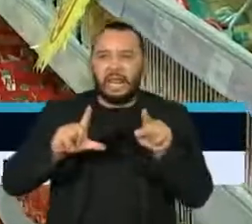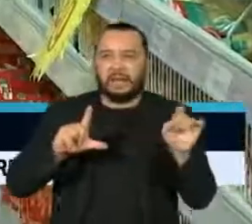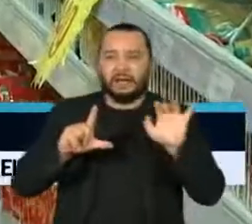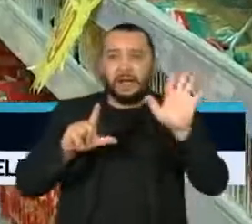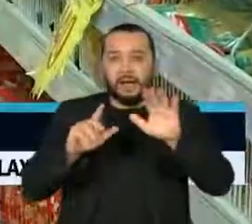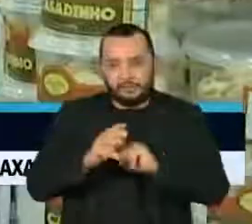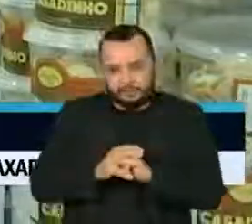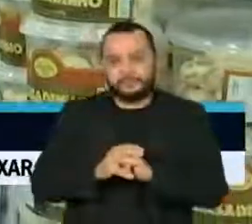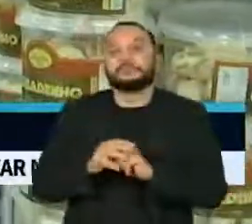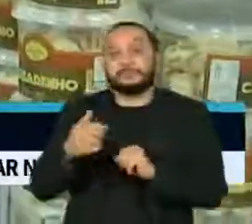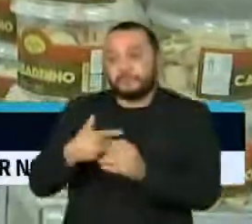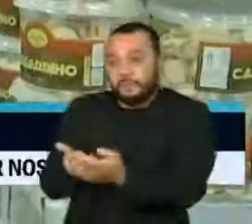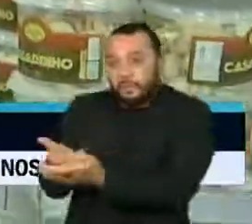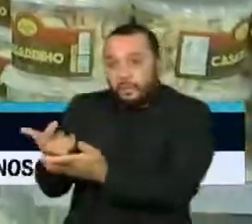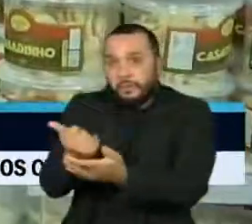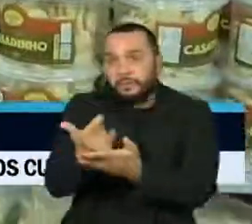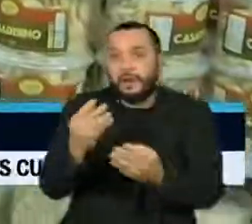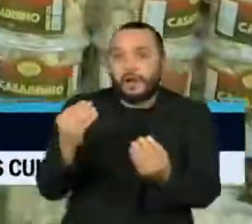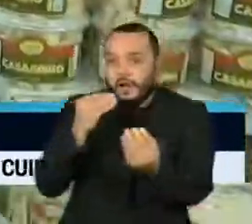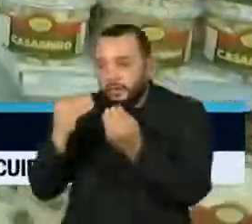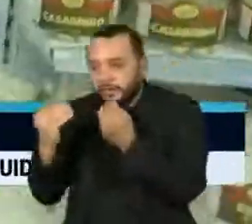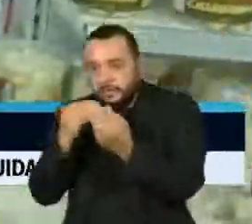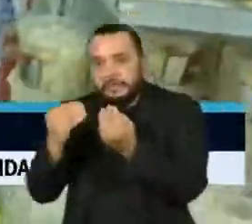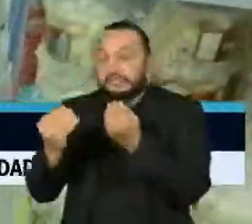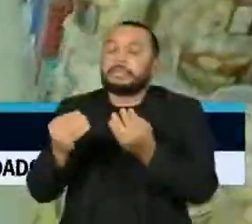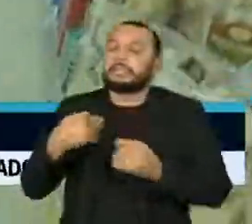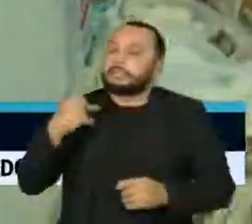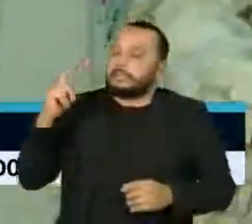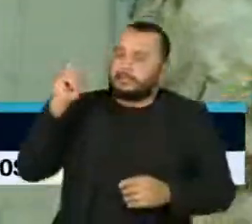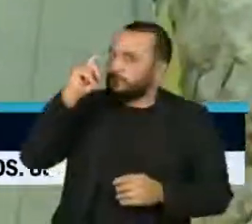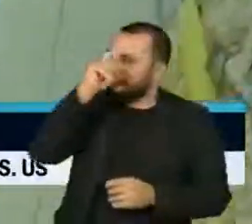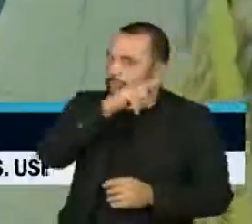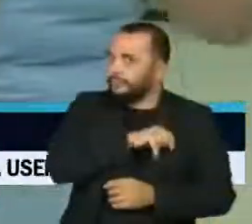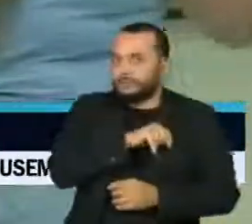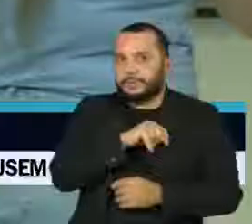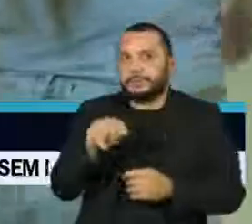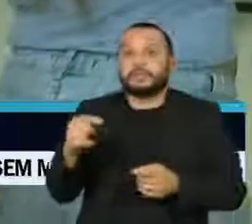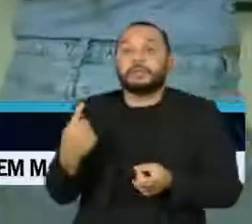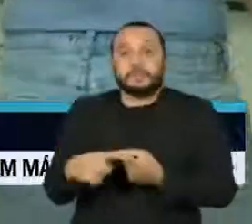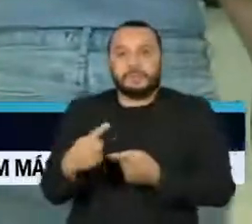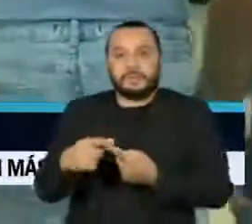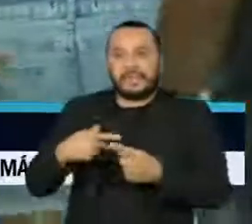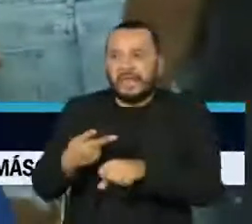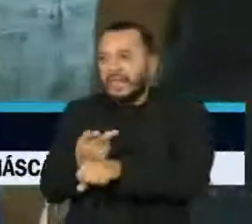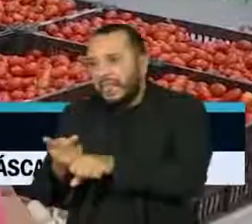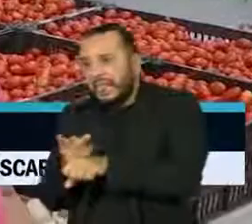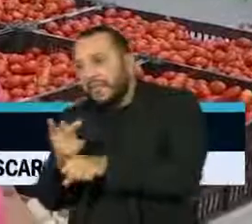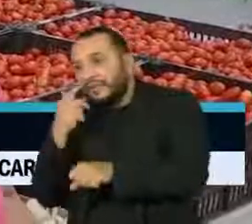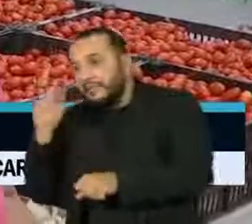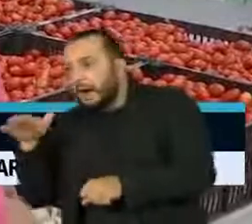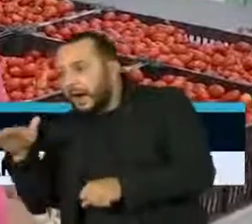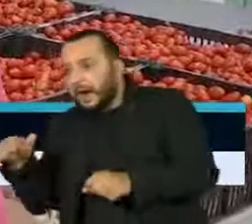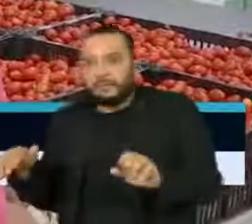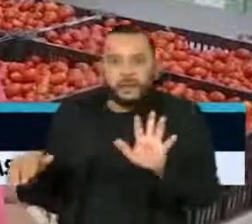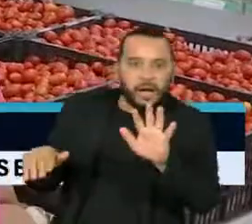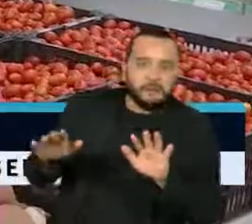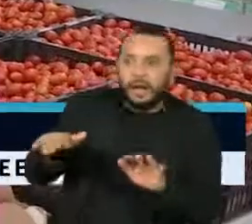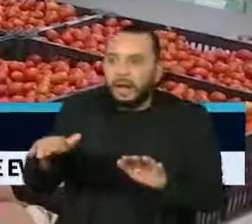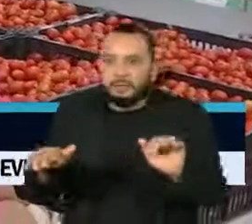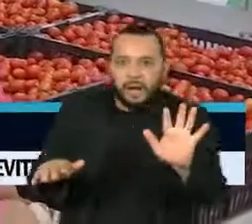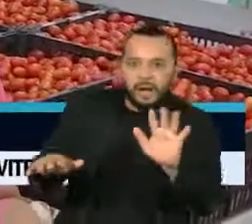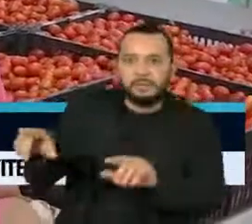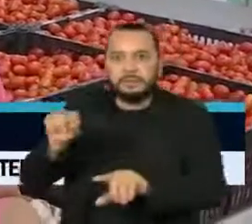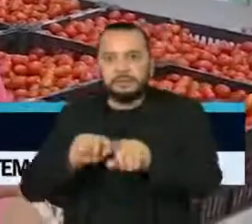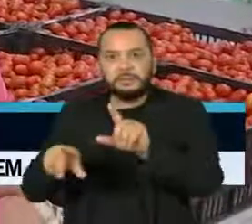Abastecer a despensa da casa virou exercício, que vai além de bater perna para pesquisar preços. Eu procuro vir ao mercado,